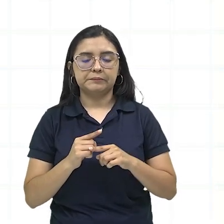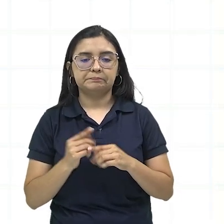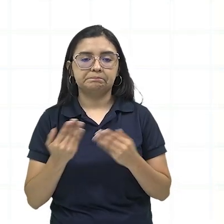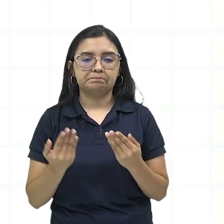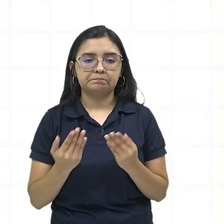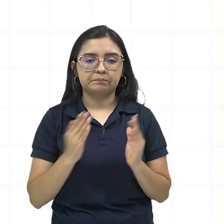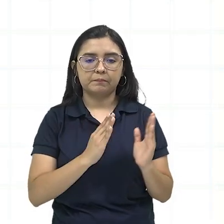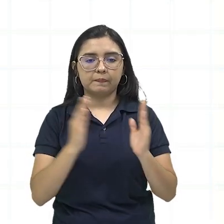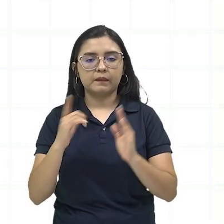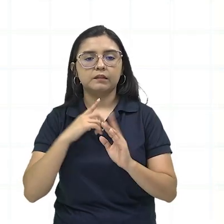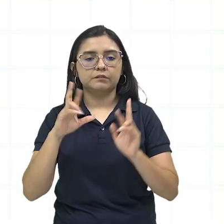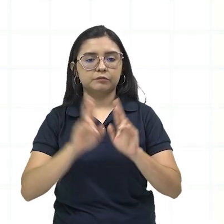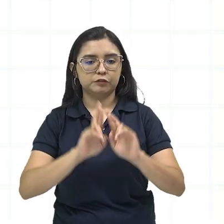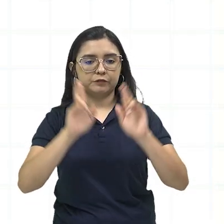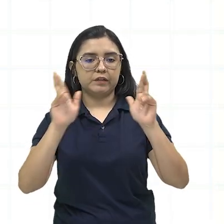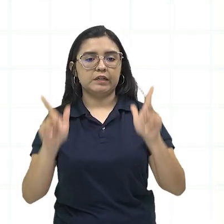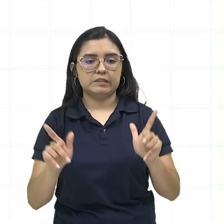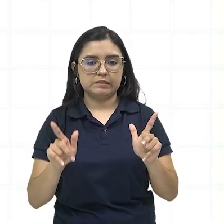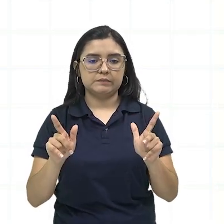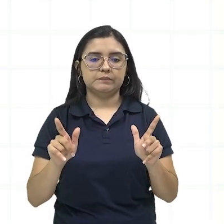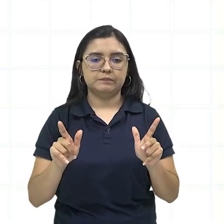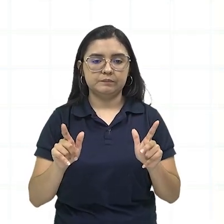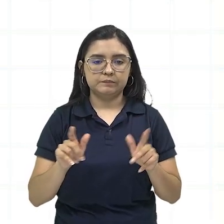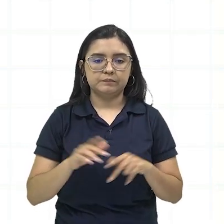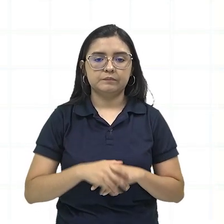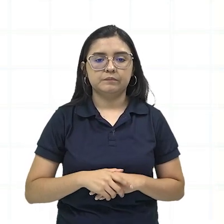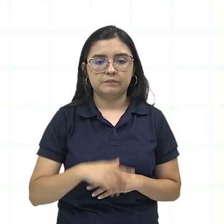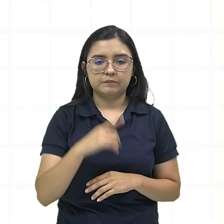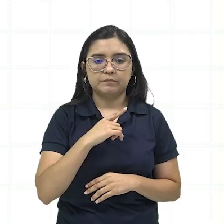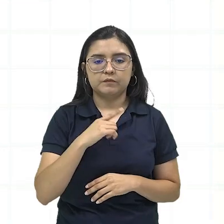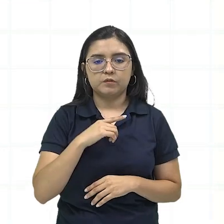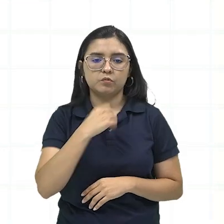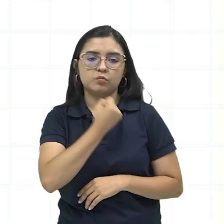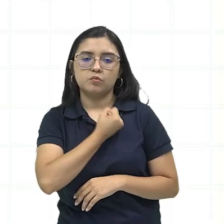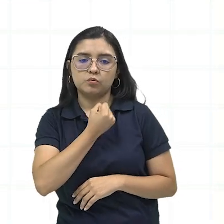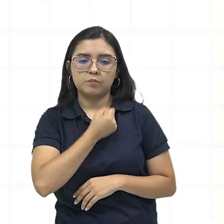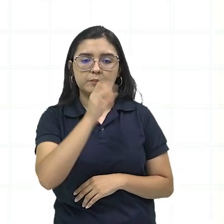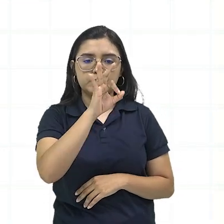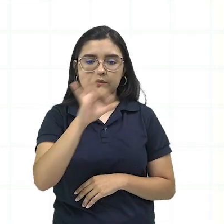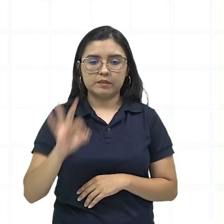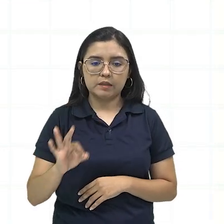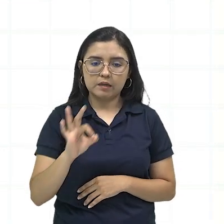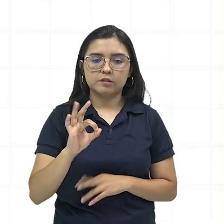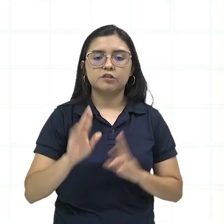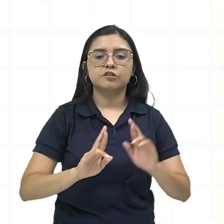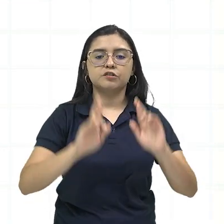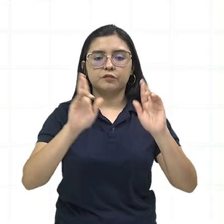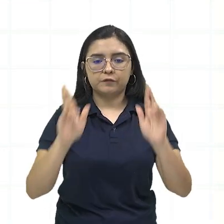nós temos aqui uma diferença ao lado com a numeração da diferença.